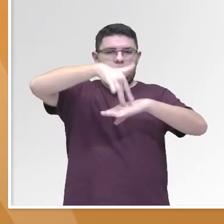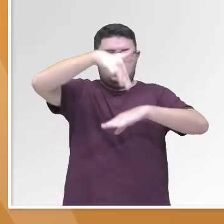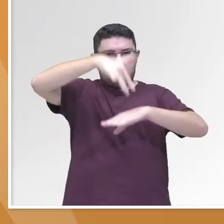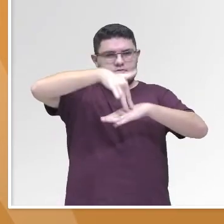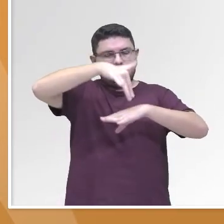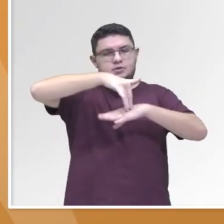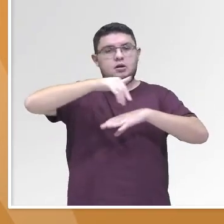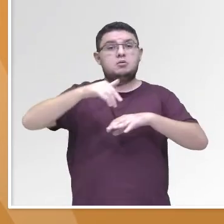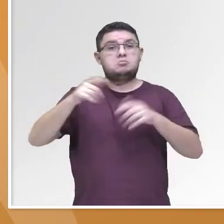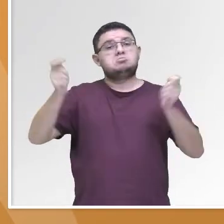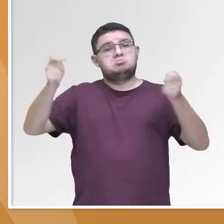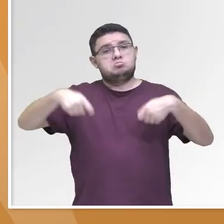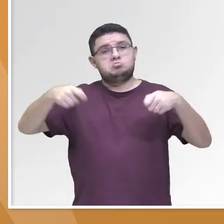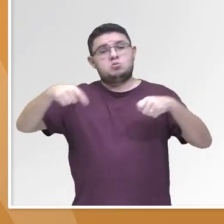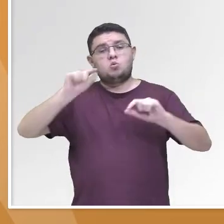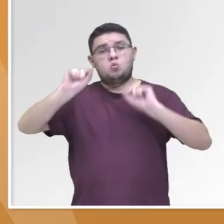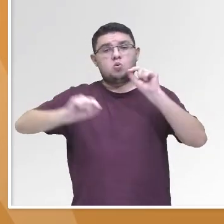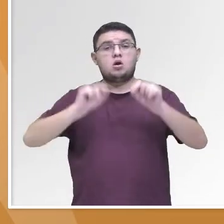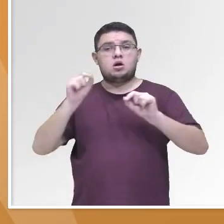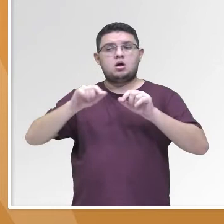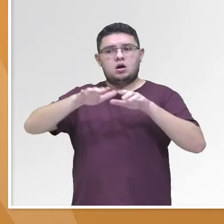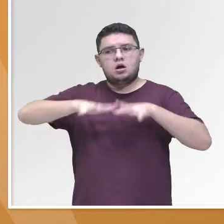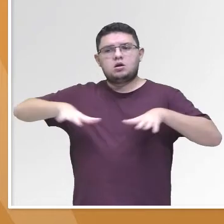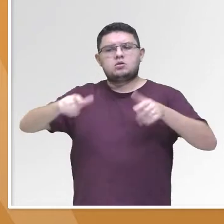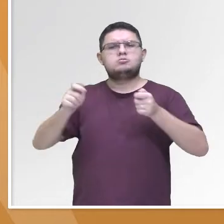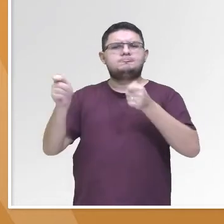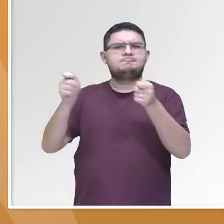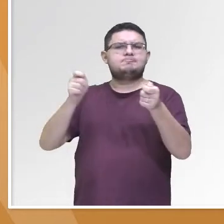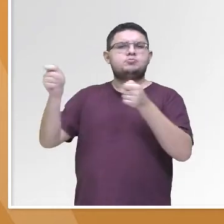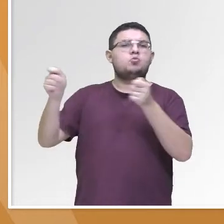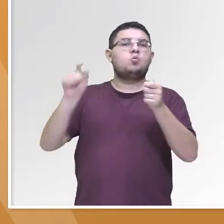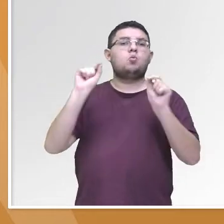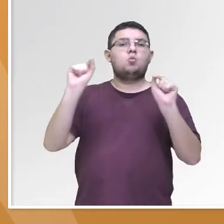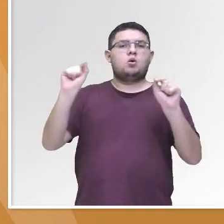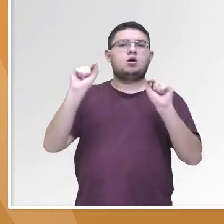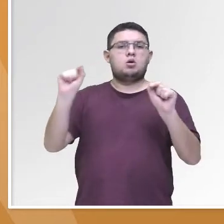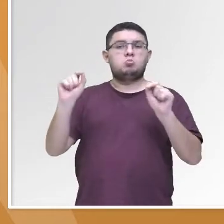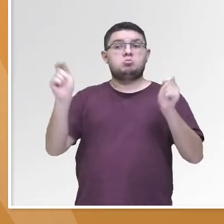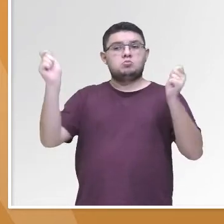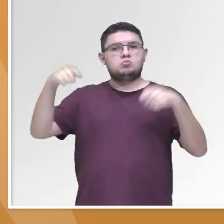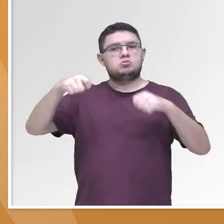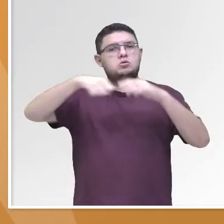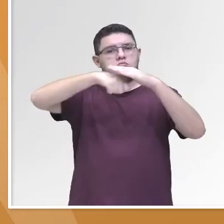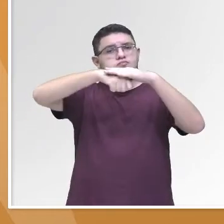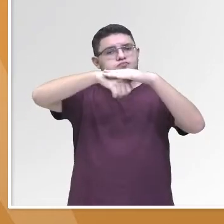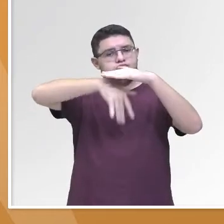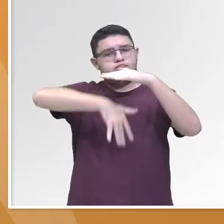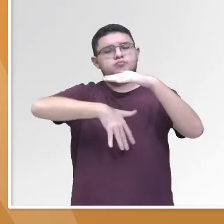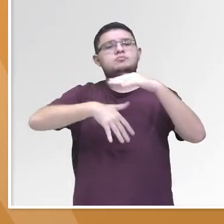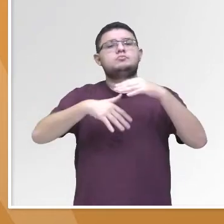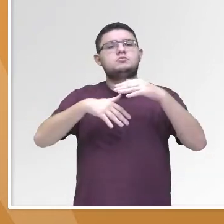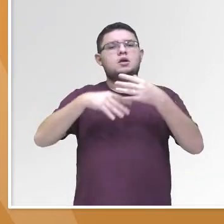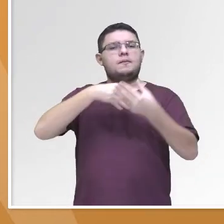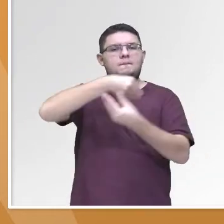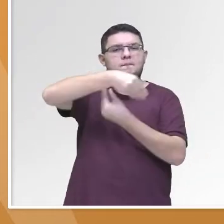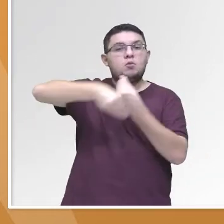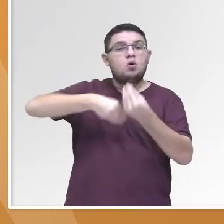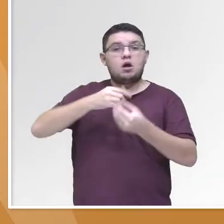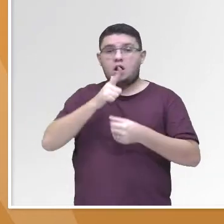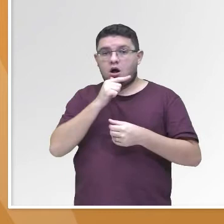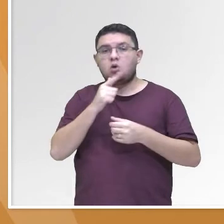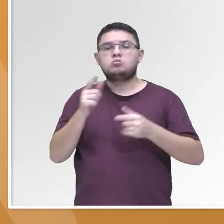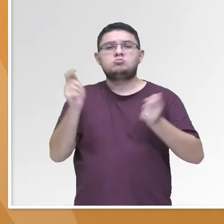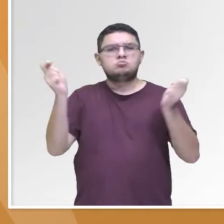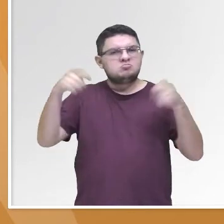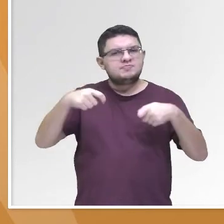ocorra no aterro controlado a contaminação do solo e do lençol d'água, como a gente viu ali na imagem, né? Apesar de